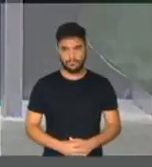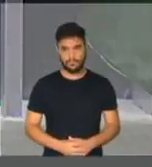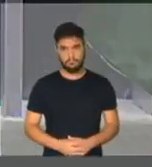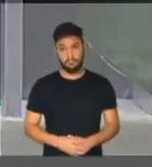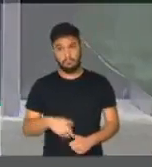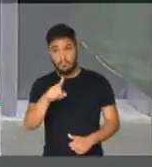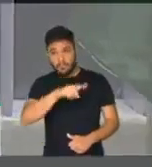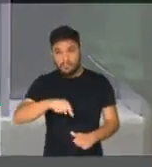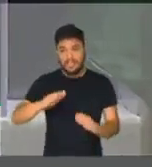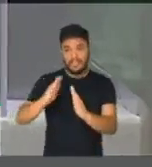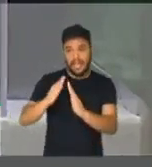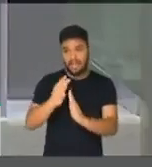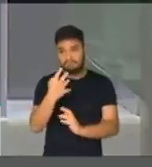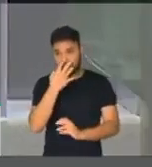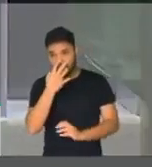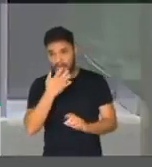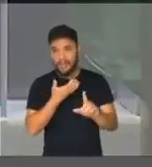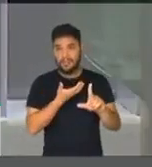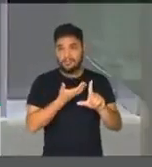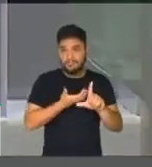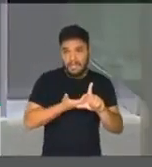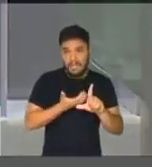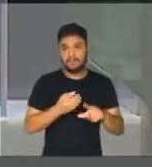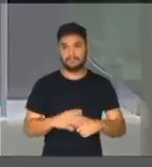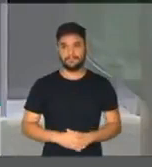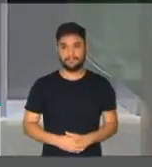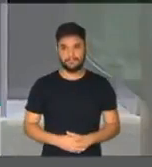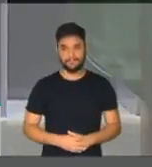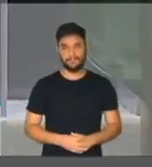público que acompanha a nossa sessão.